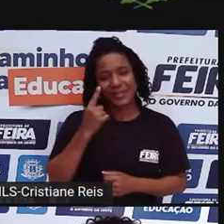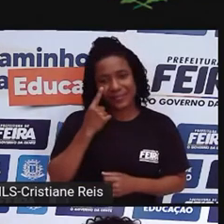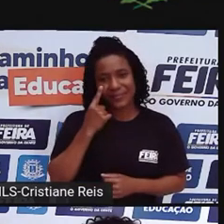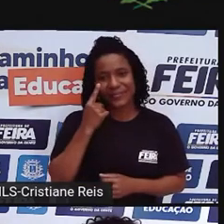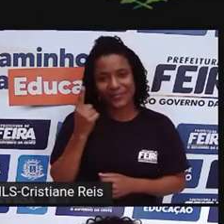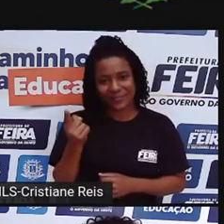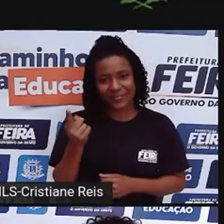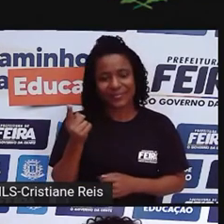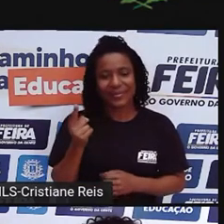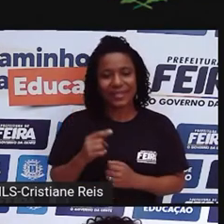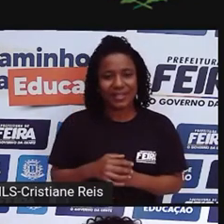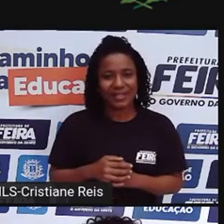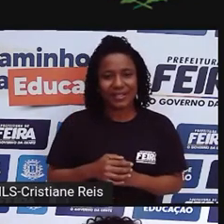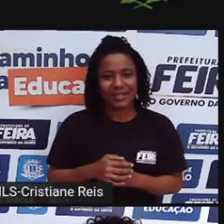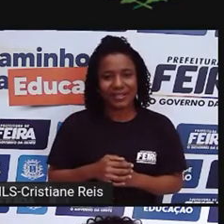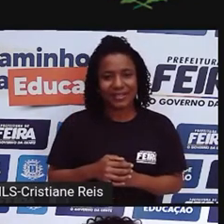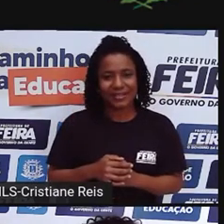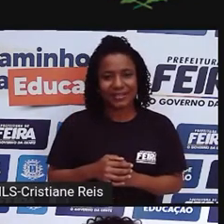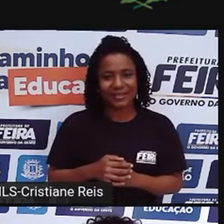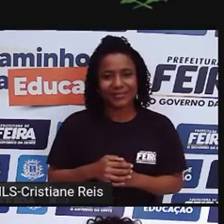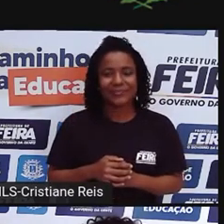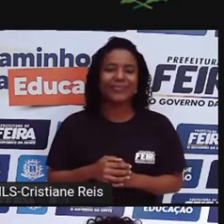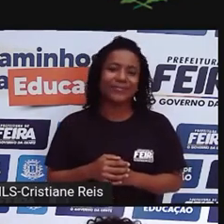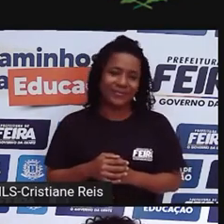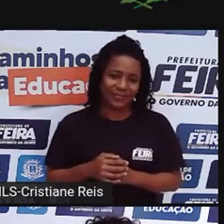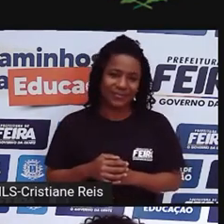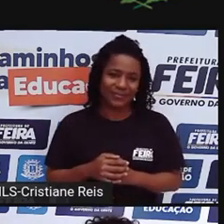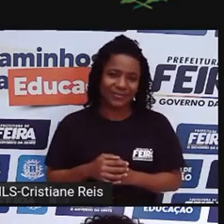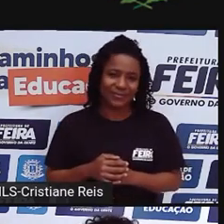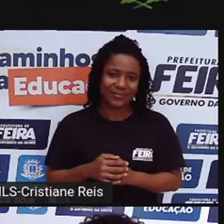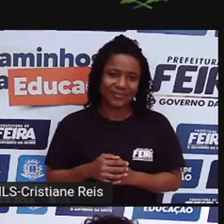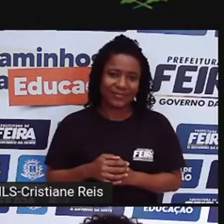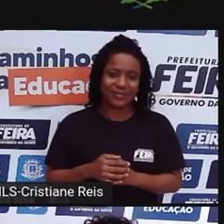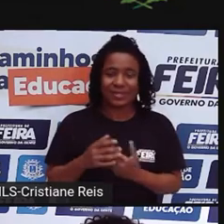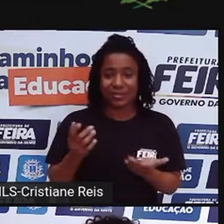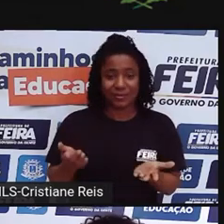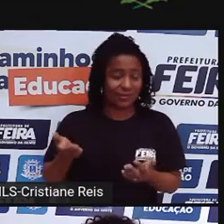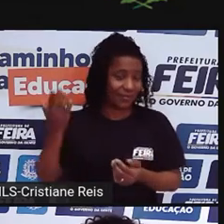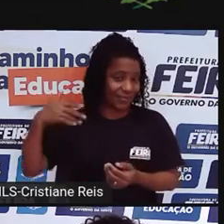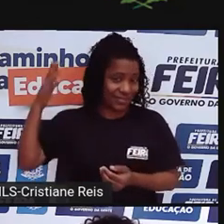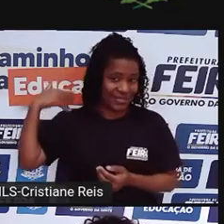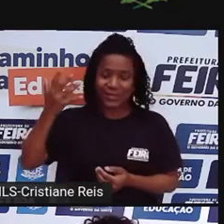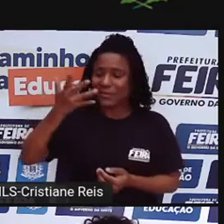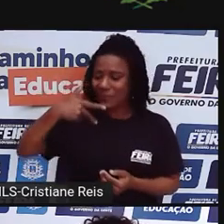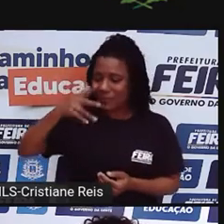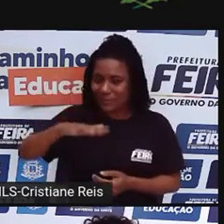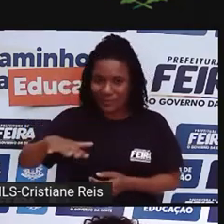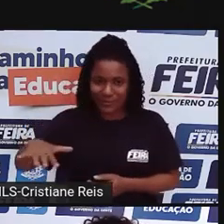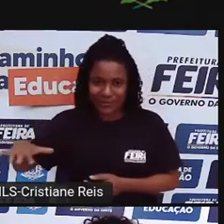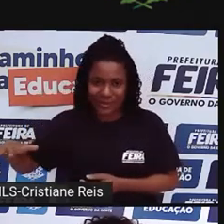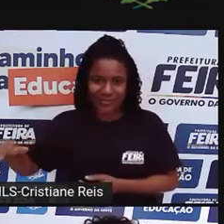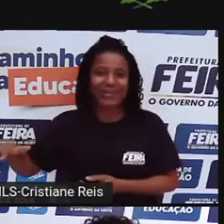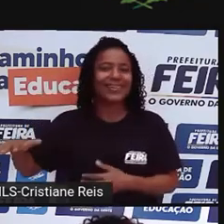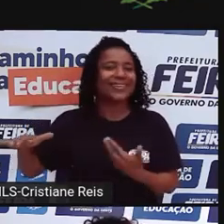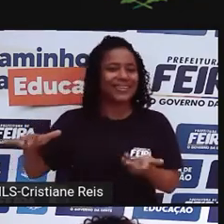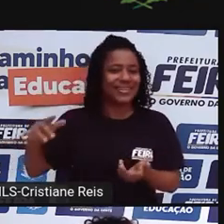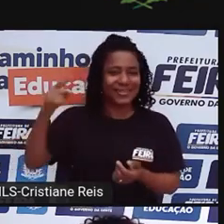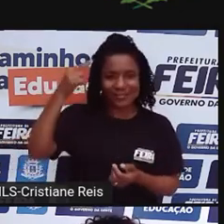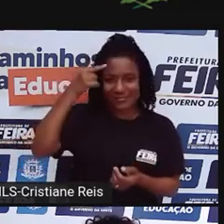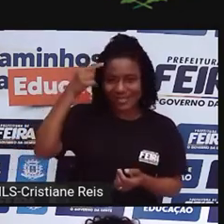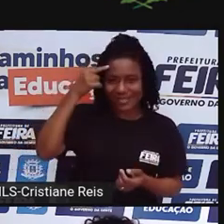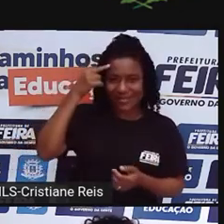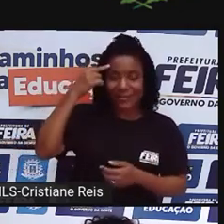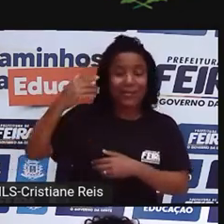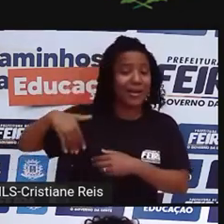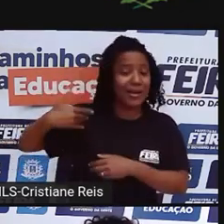Que, assim, é aquele tipo de filme que a gente adorava na infância, mas que hoje, século 21, né?